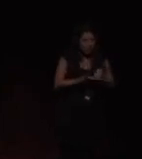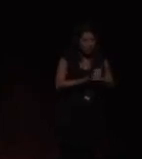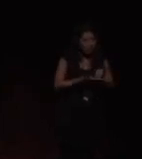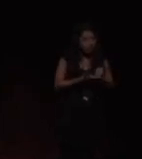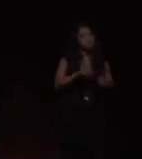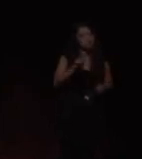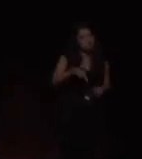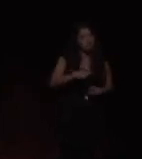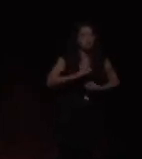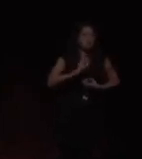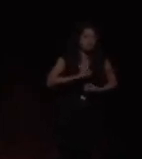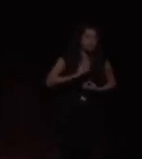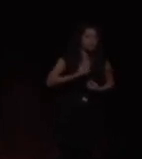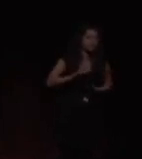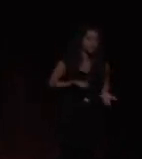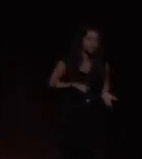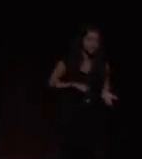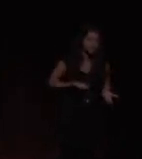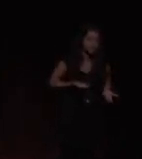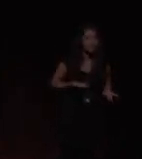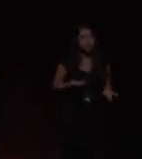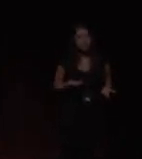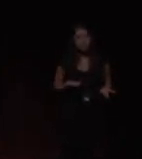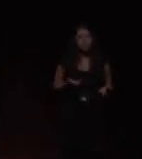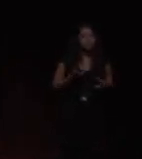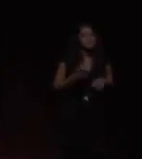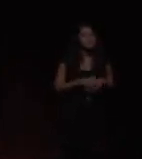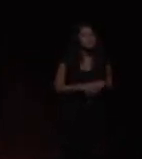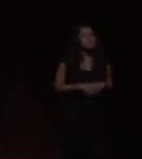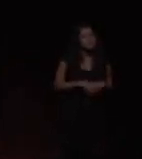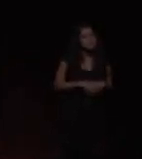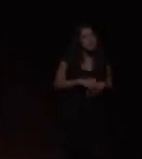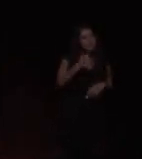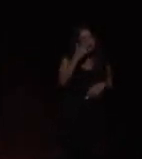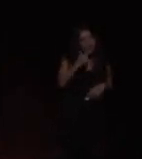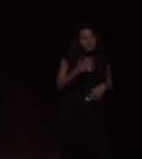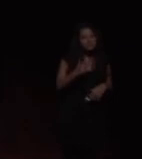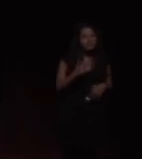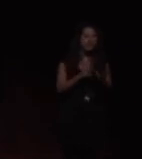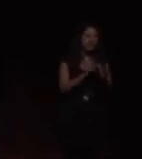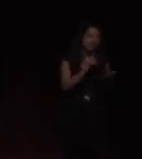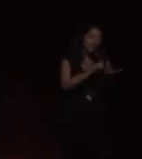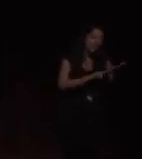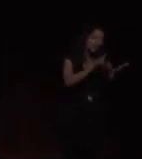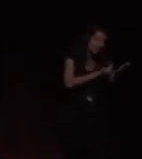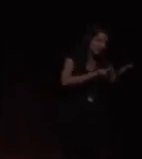Por algum motivo, continua a ser a irmãzinha pobre da literatura, talvez porque